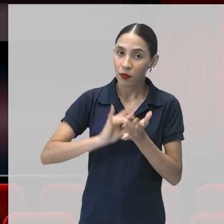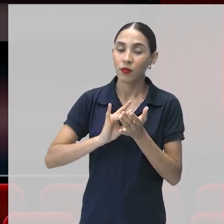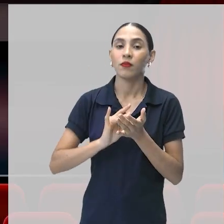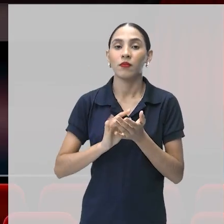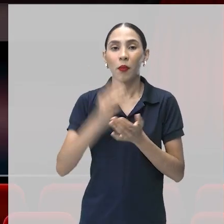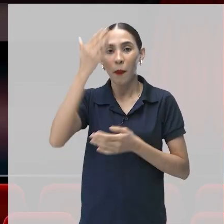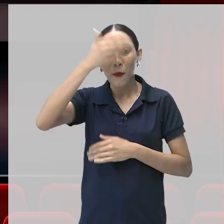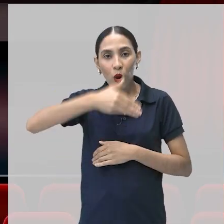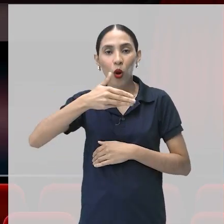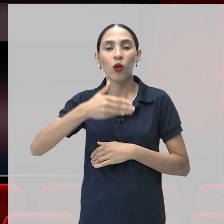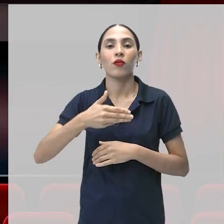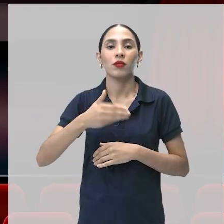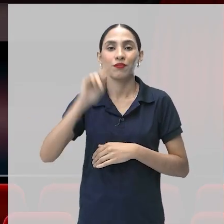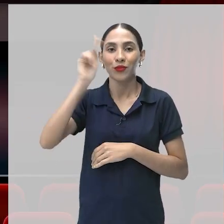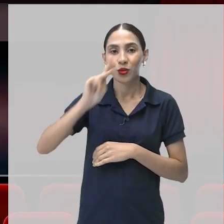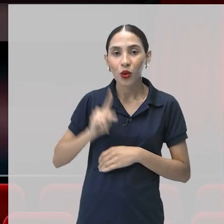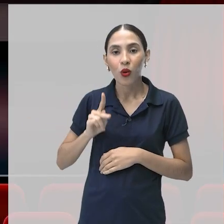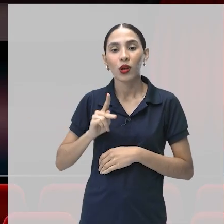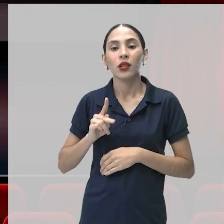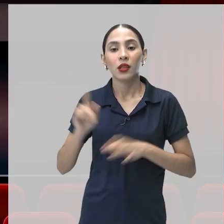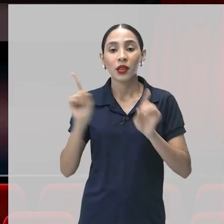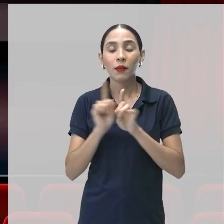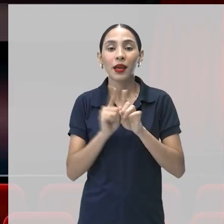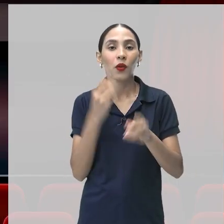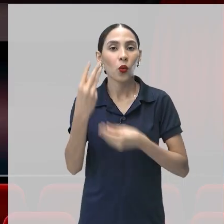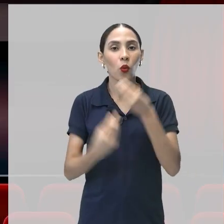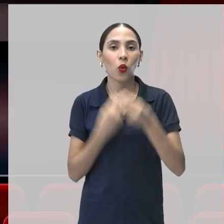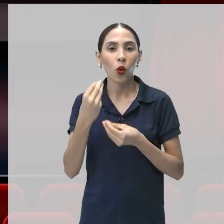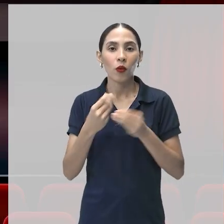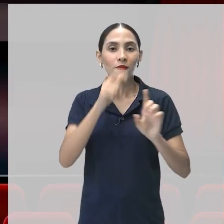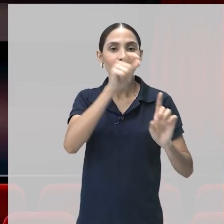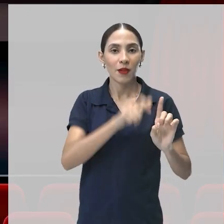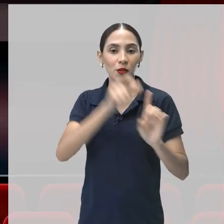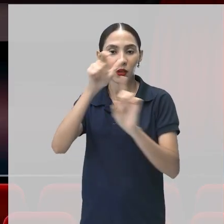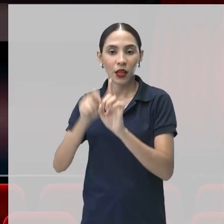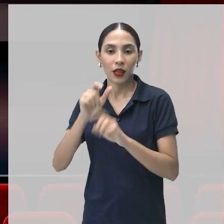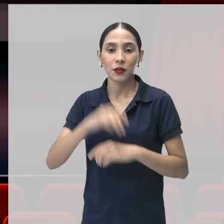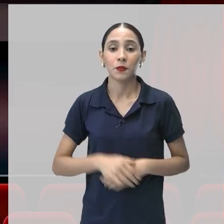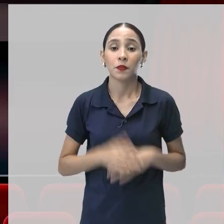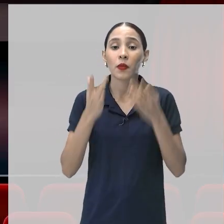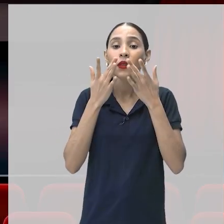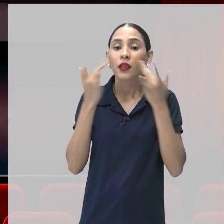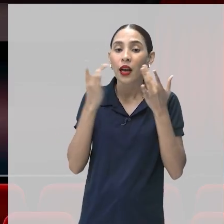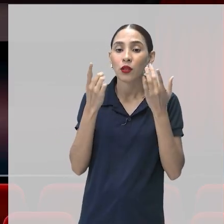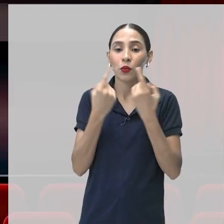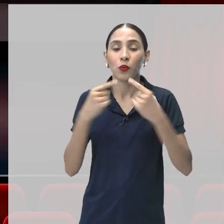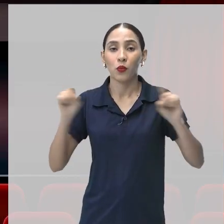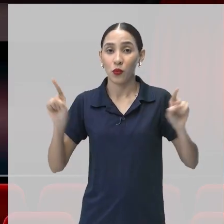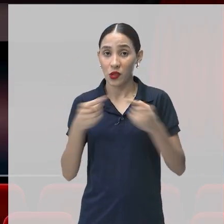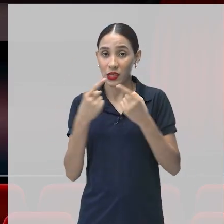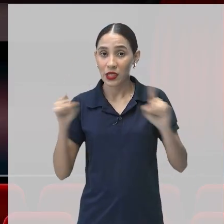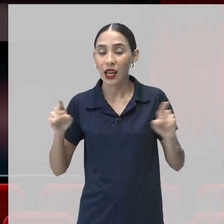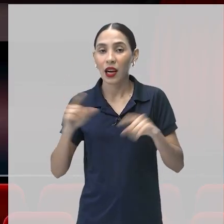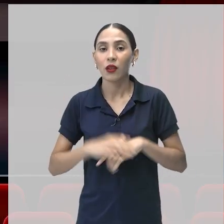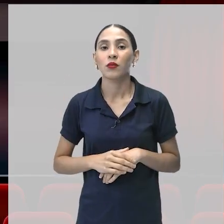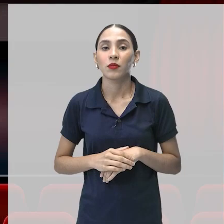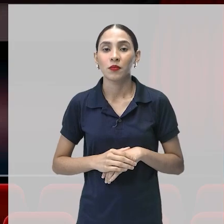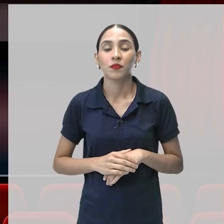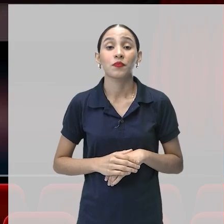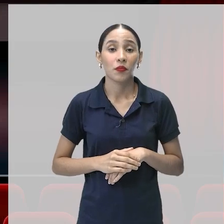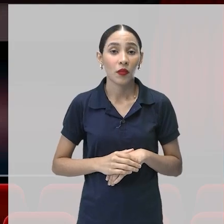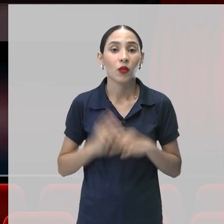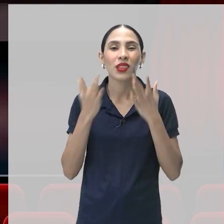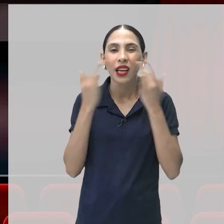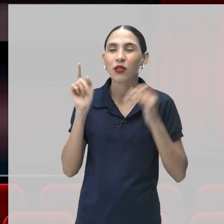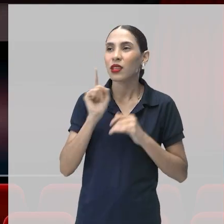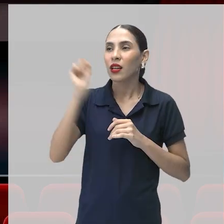mostram ali um acontecimento histórico através dos personagens. E tem um teatro musical, que nós falamos lá da Broadway, que